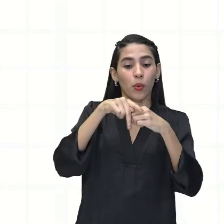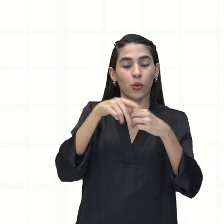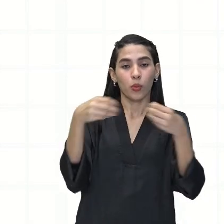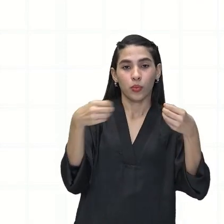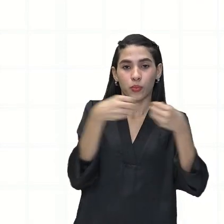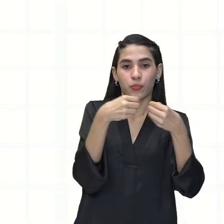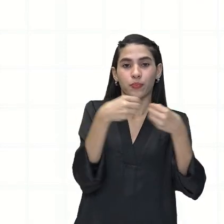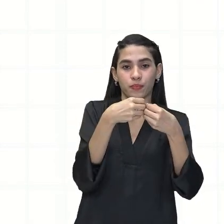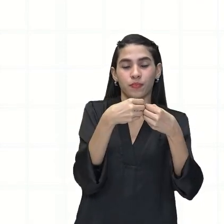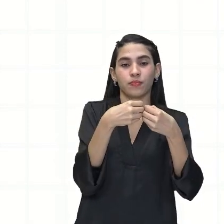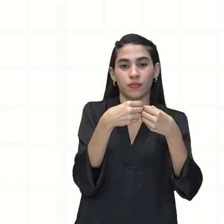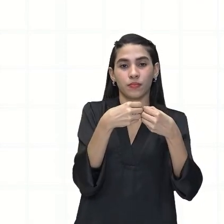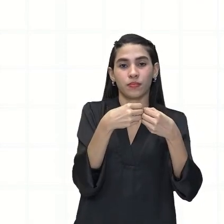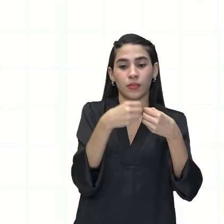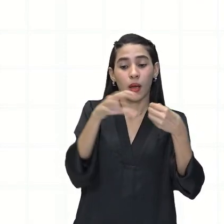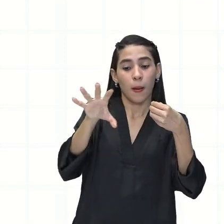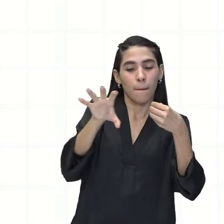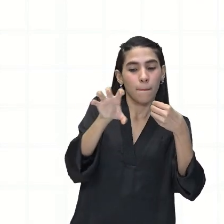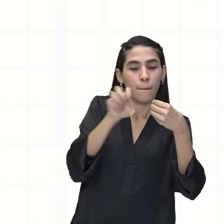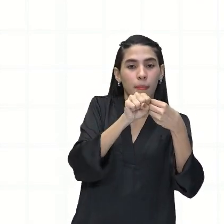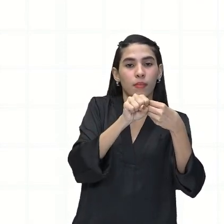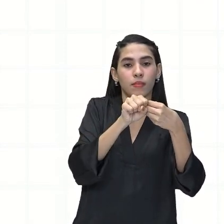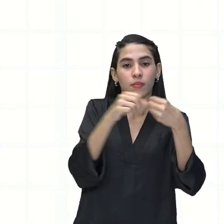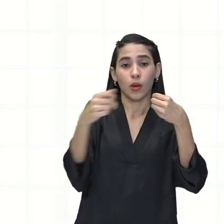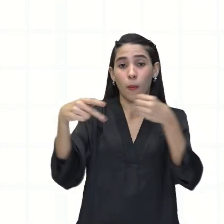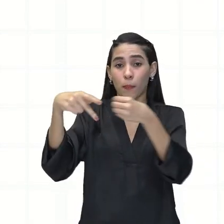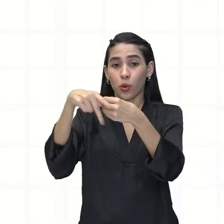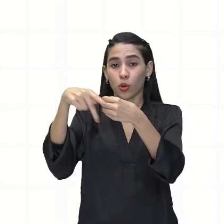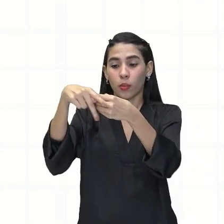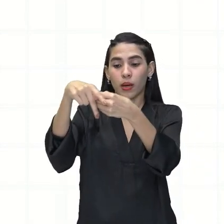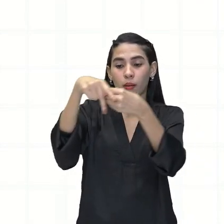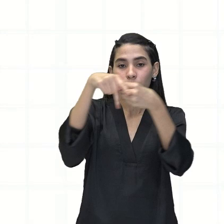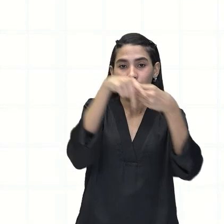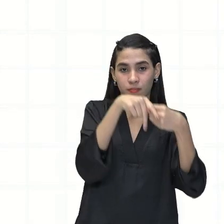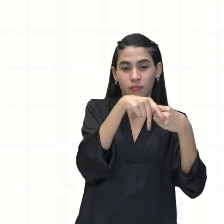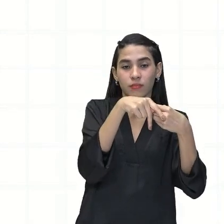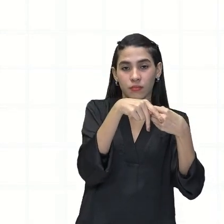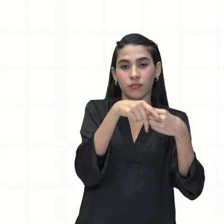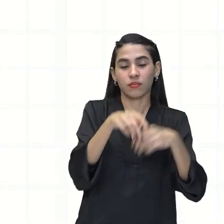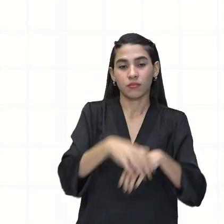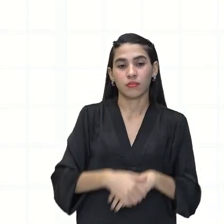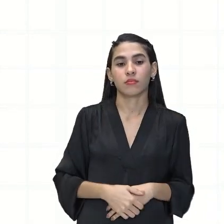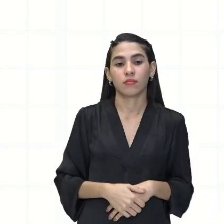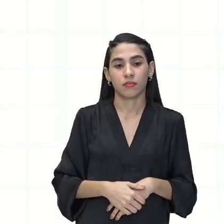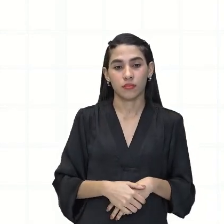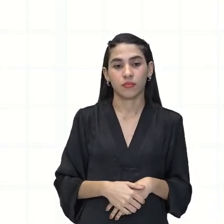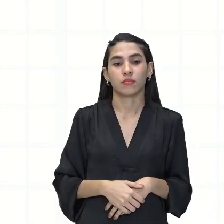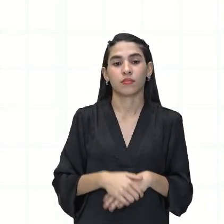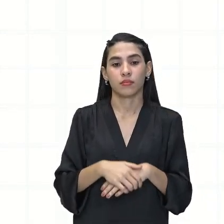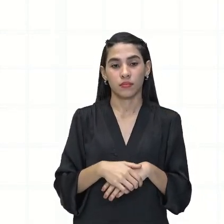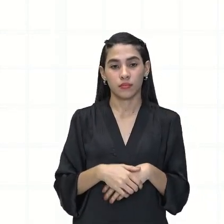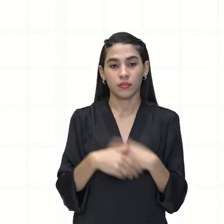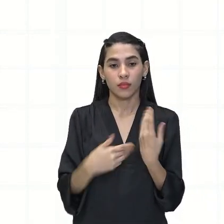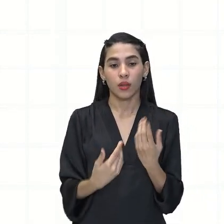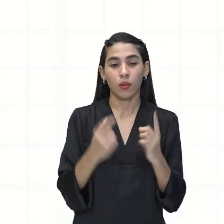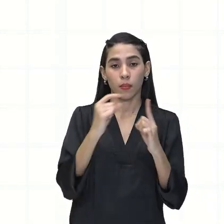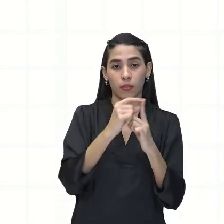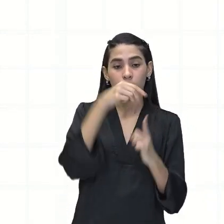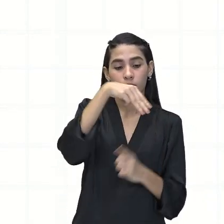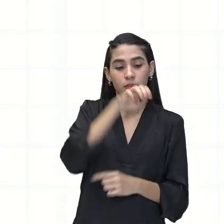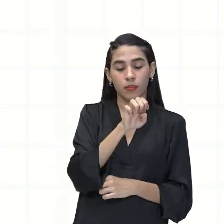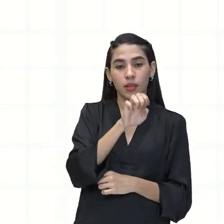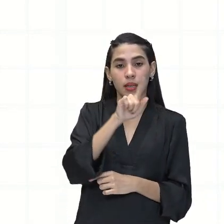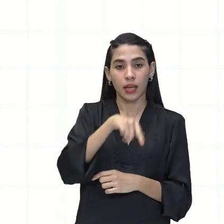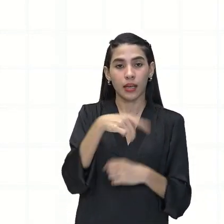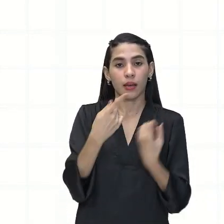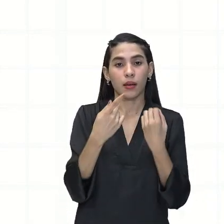pronome. Atrai, ele puxa para perto dele. Então, aqui, o me, que é o nosso